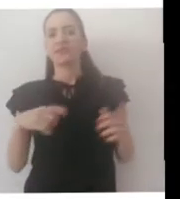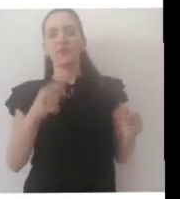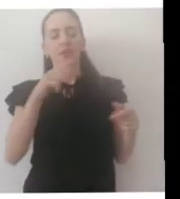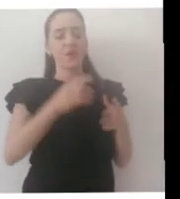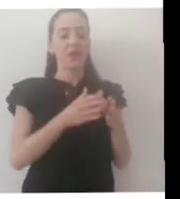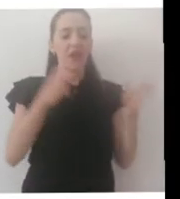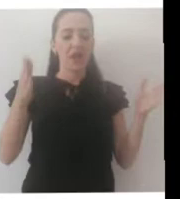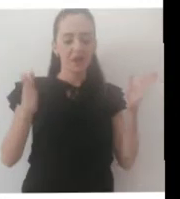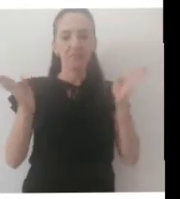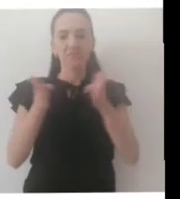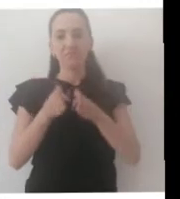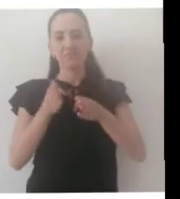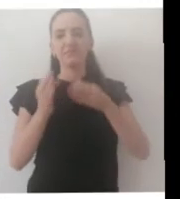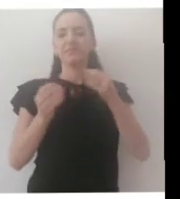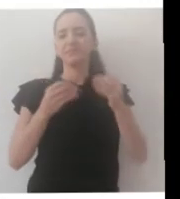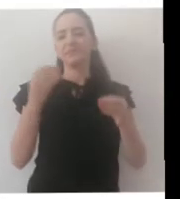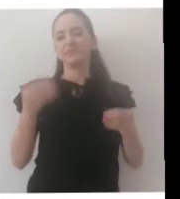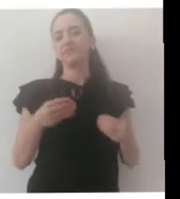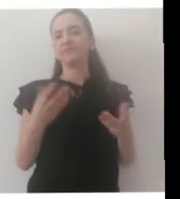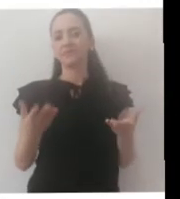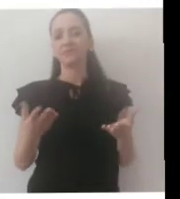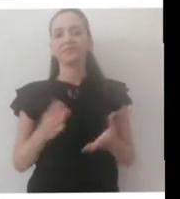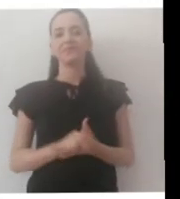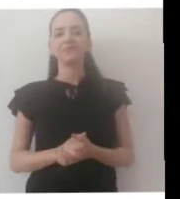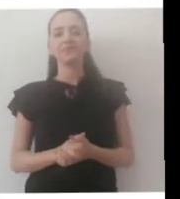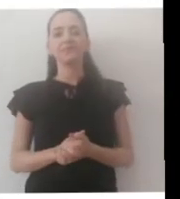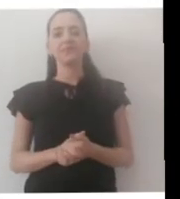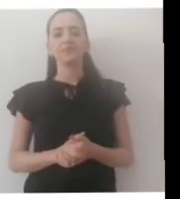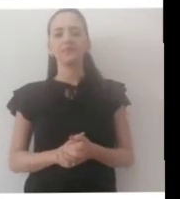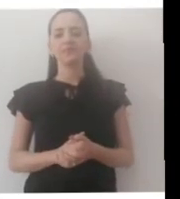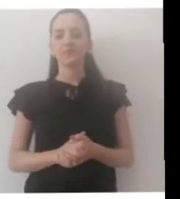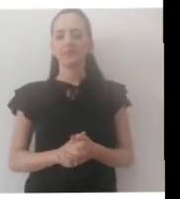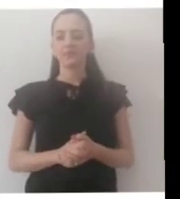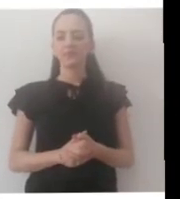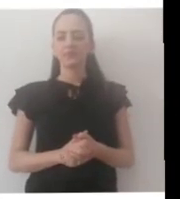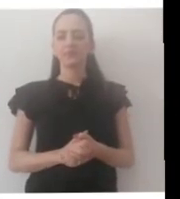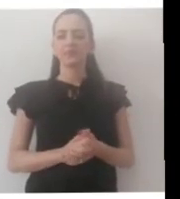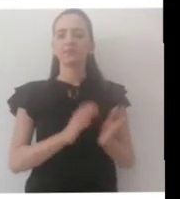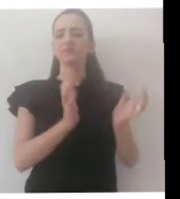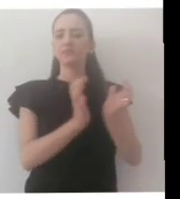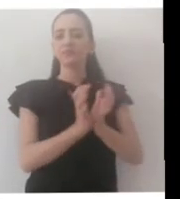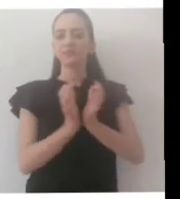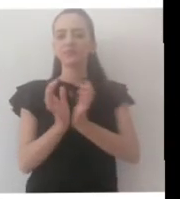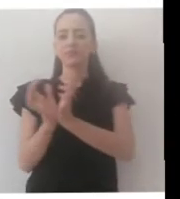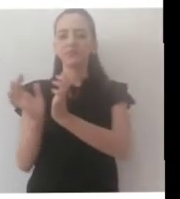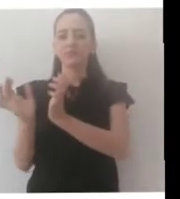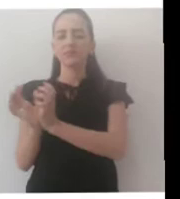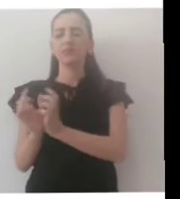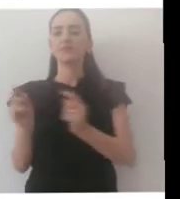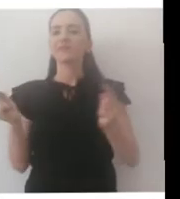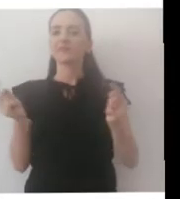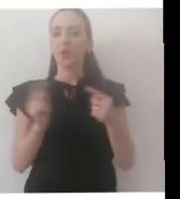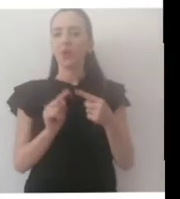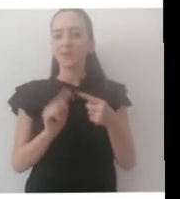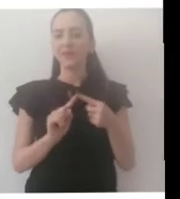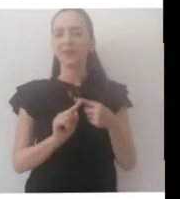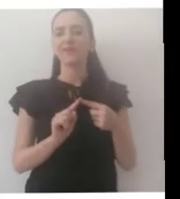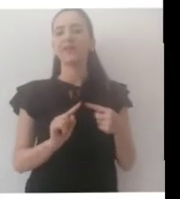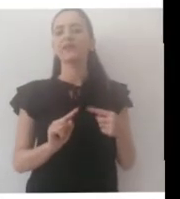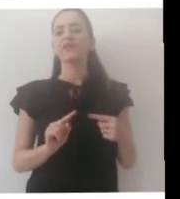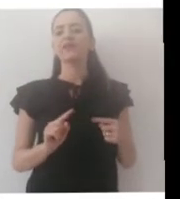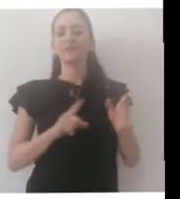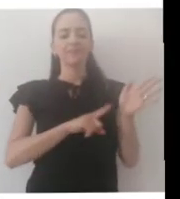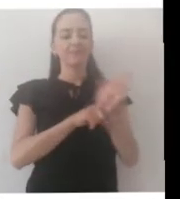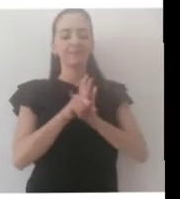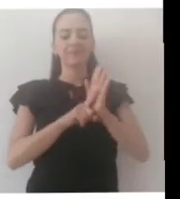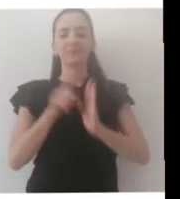o conhecimento, com a abstração reflexiva. Então, neste contexto aí, a criança precisa estar trabalhando